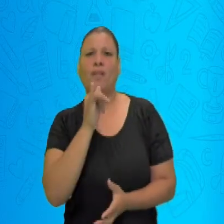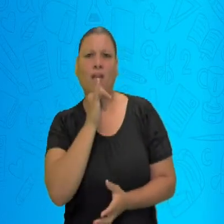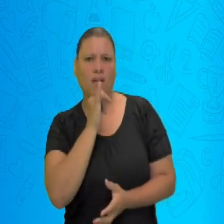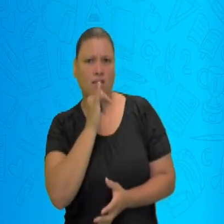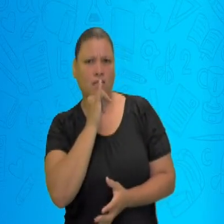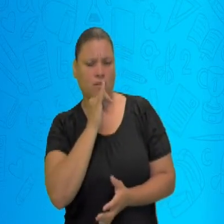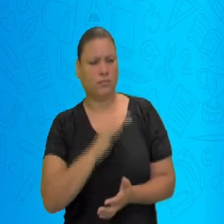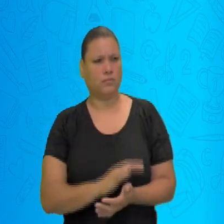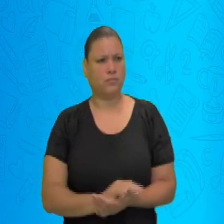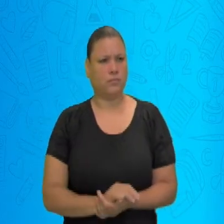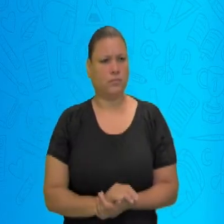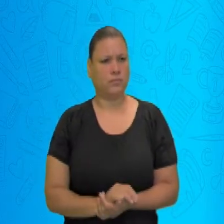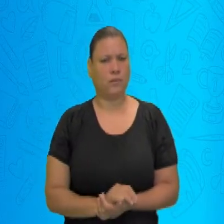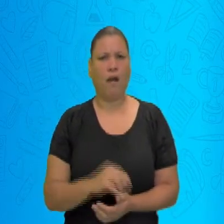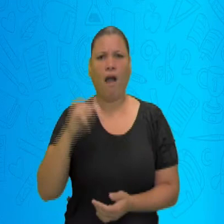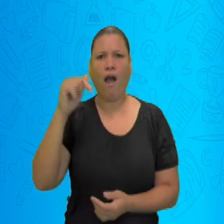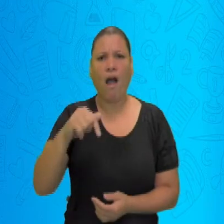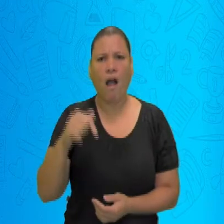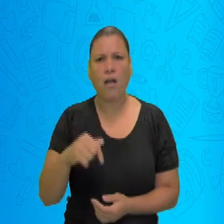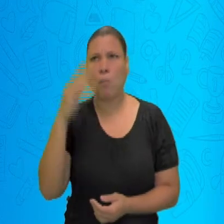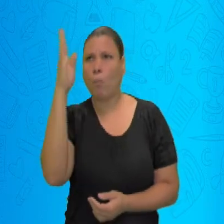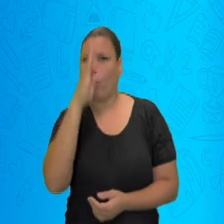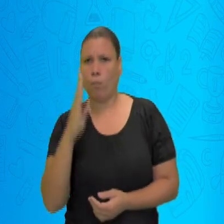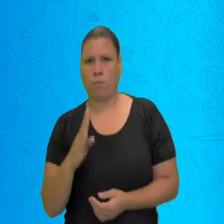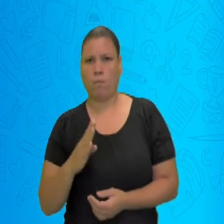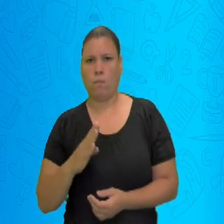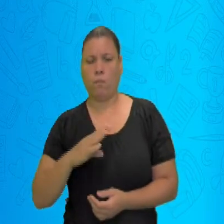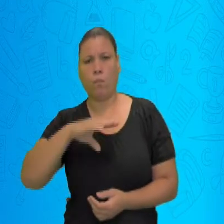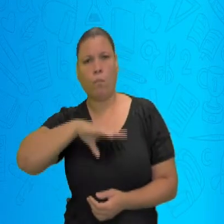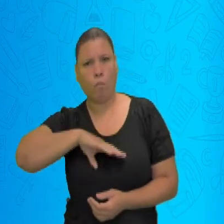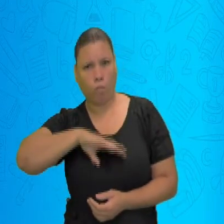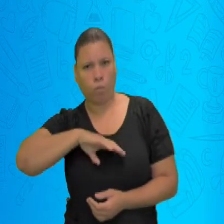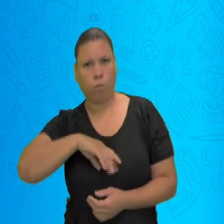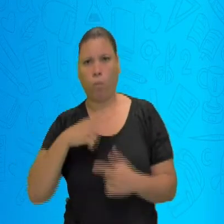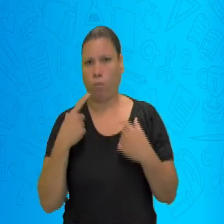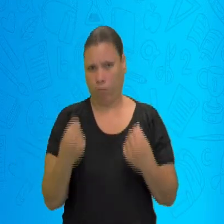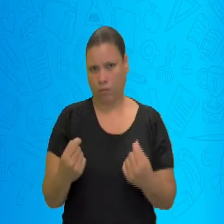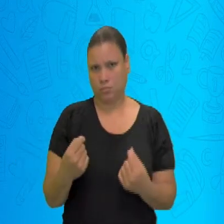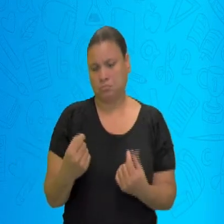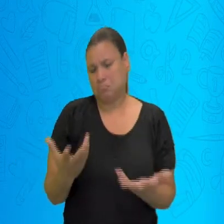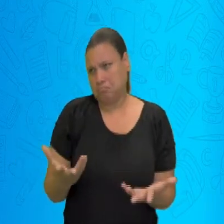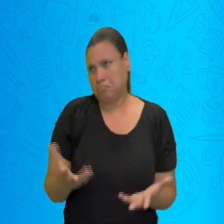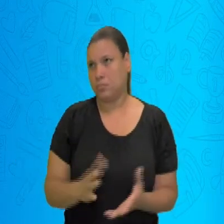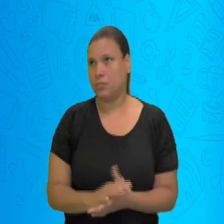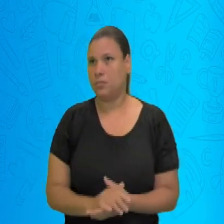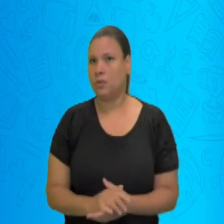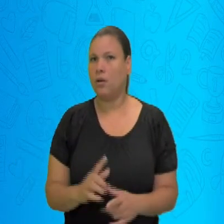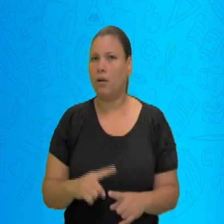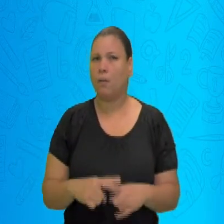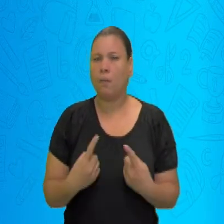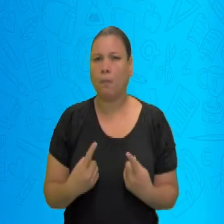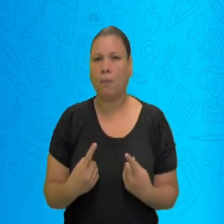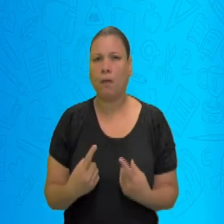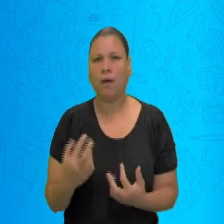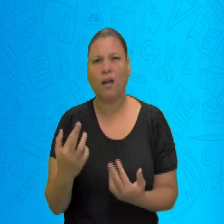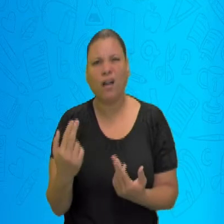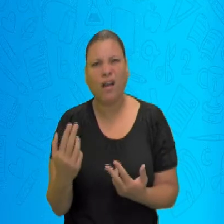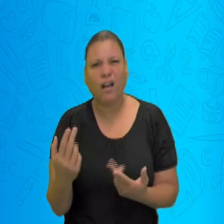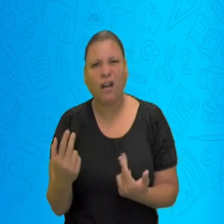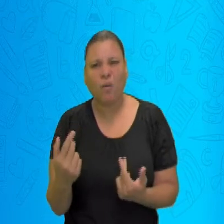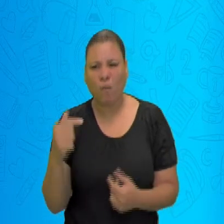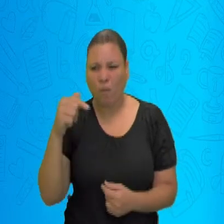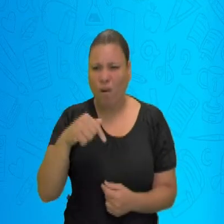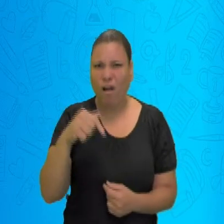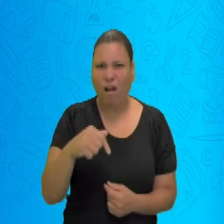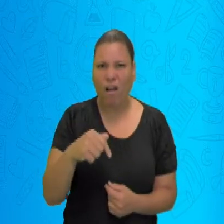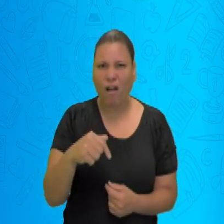é o mesmo português que é falado em Portugal. Vocês já repararam que no teclado do computador,